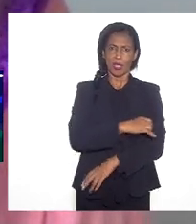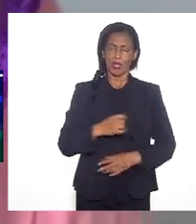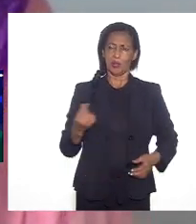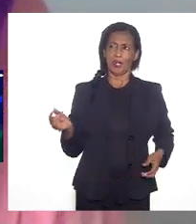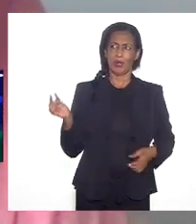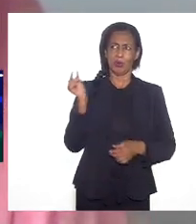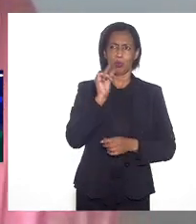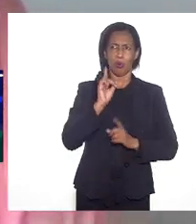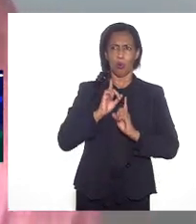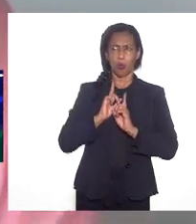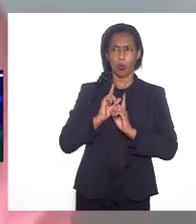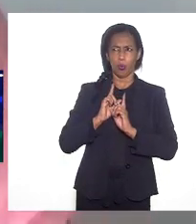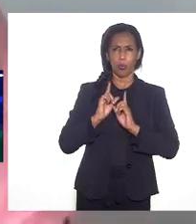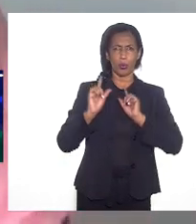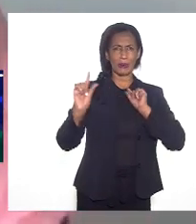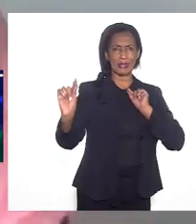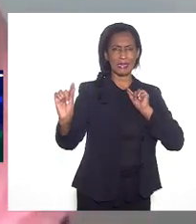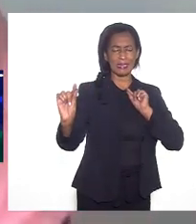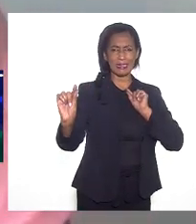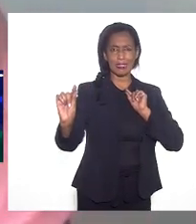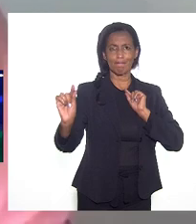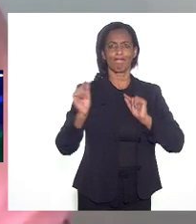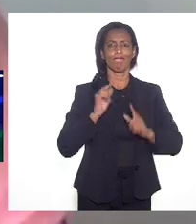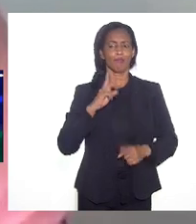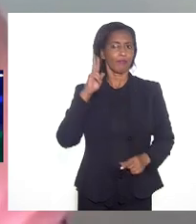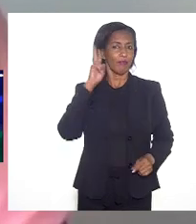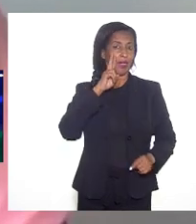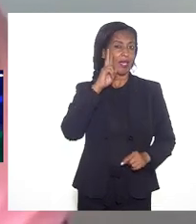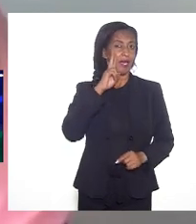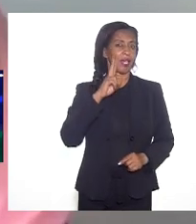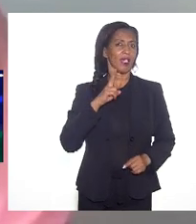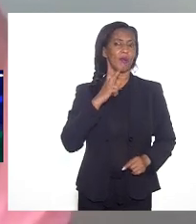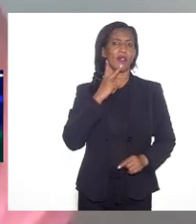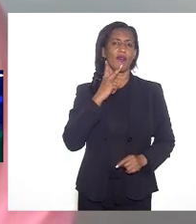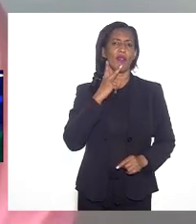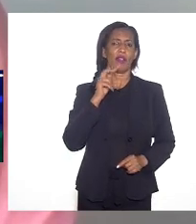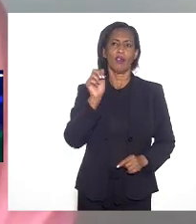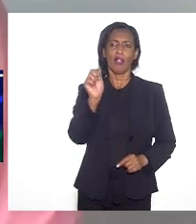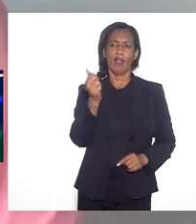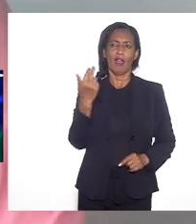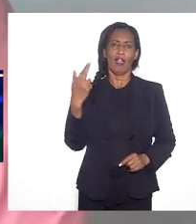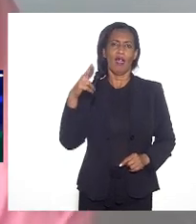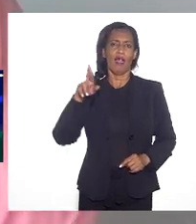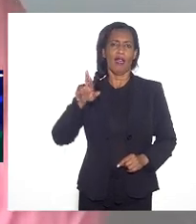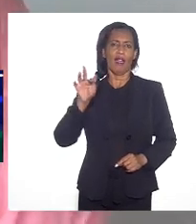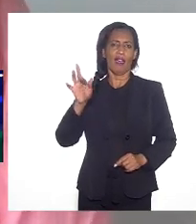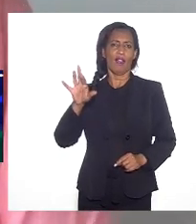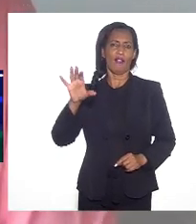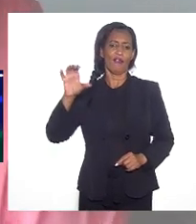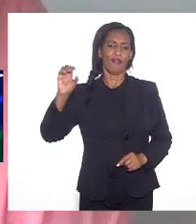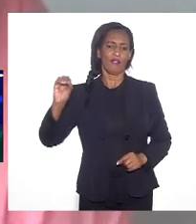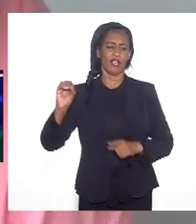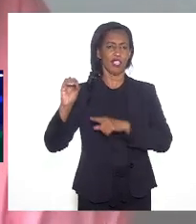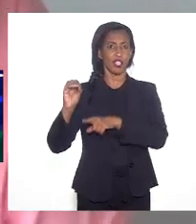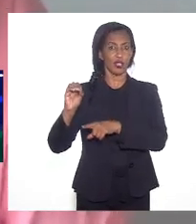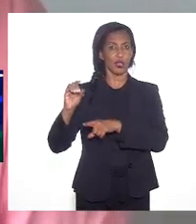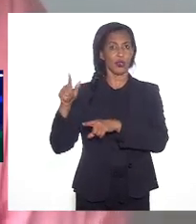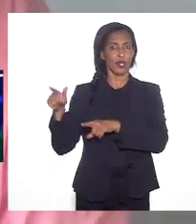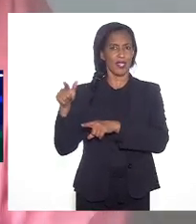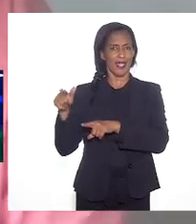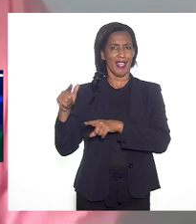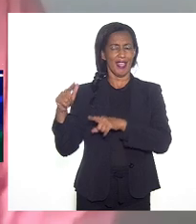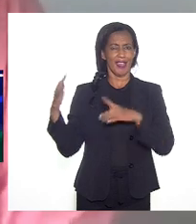pouco distante. Lembra aquela época de fazer referência ao ar fresco que há atrás da mesa diretora no Palácio